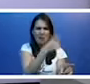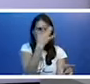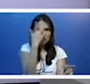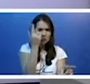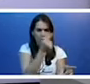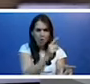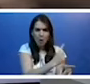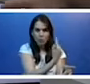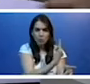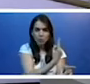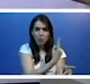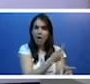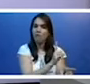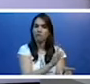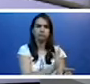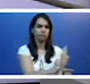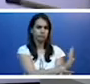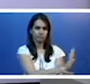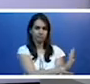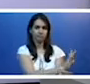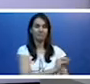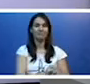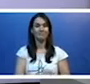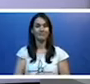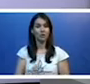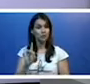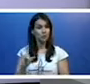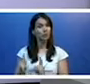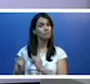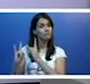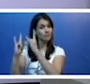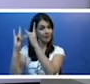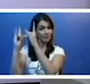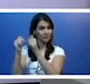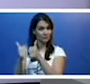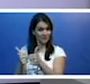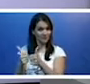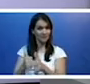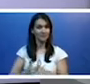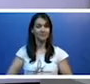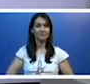certo então vamos lá em